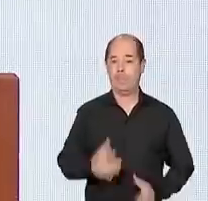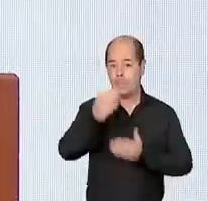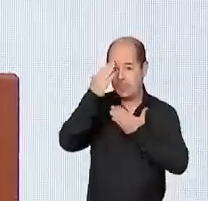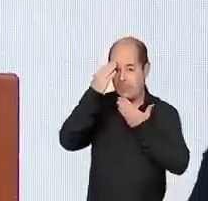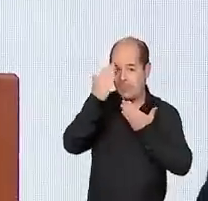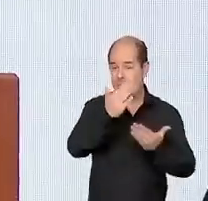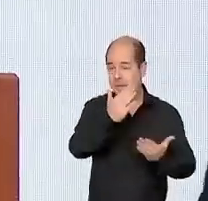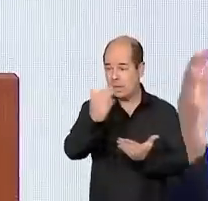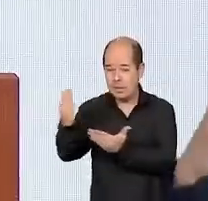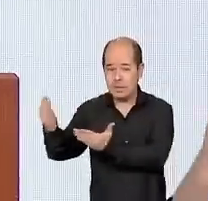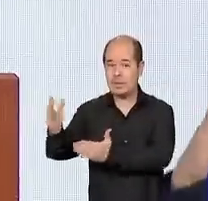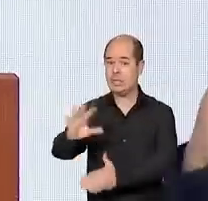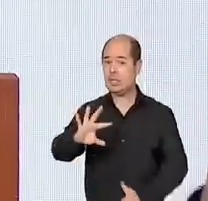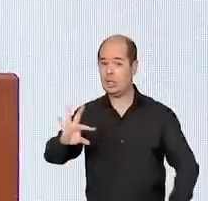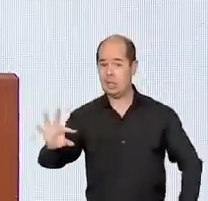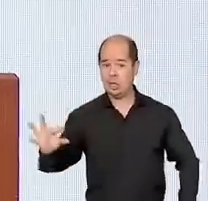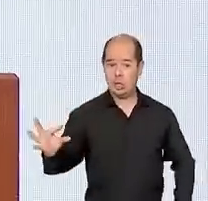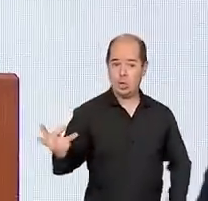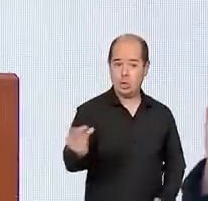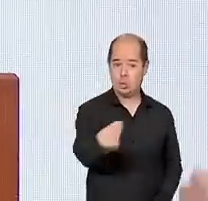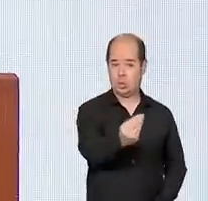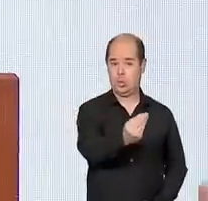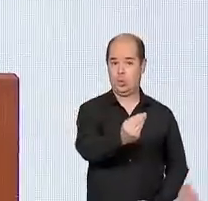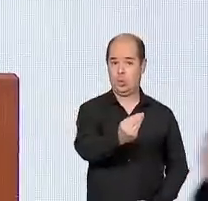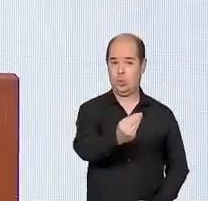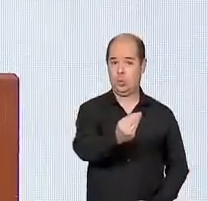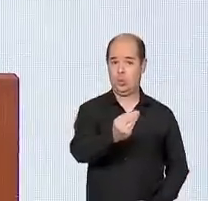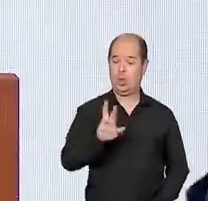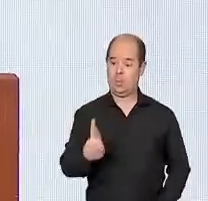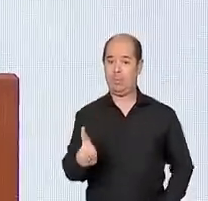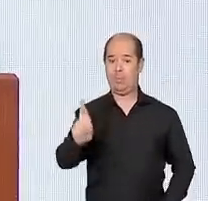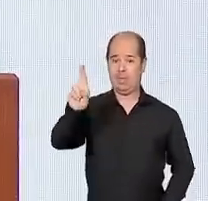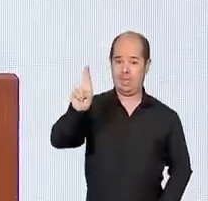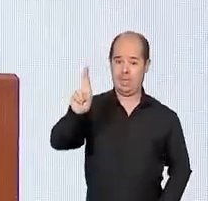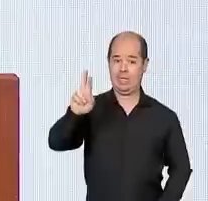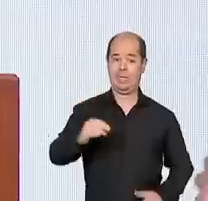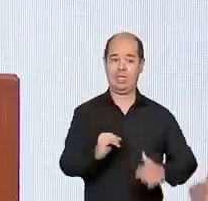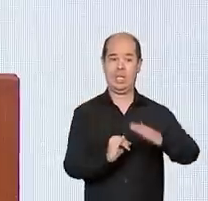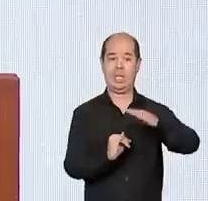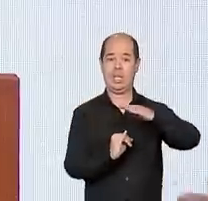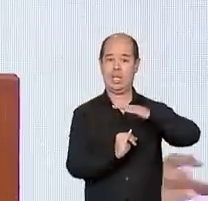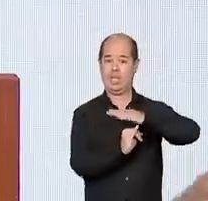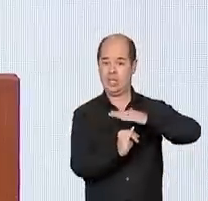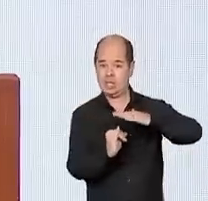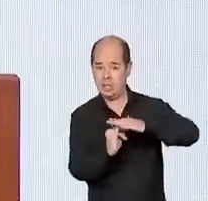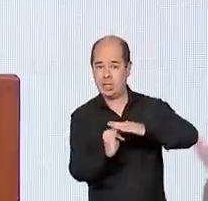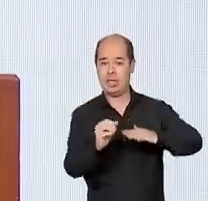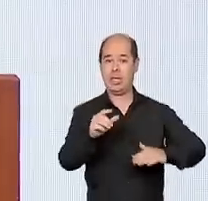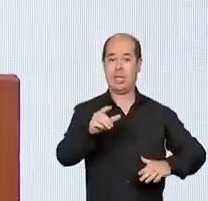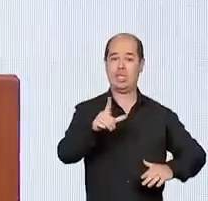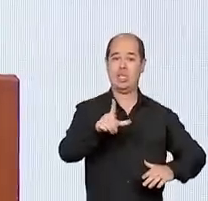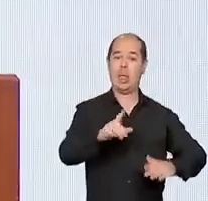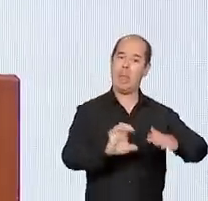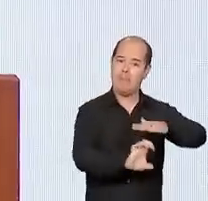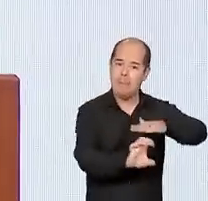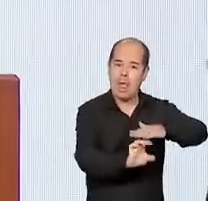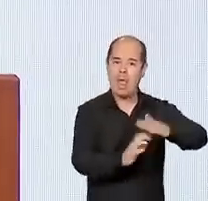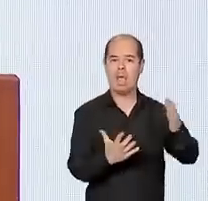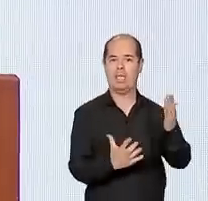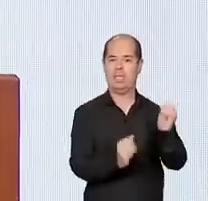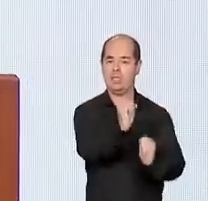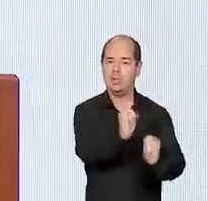Agradecer a todos os representantes das sociedades, das entidades do setor privado,